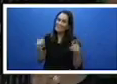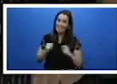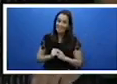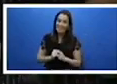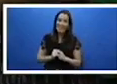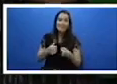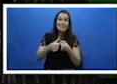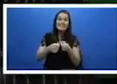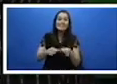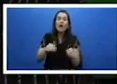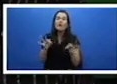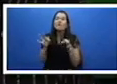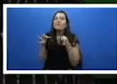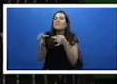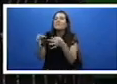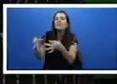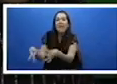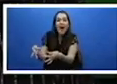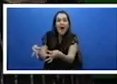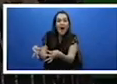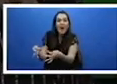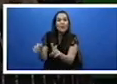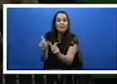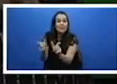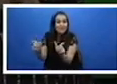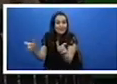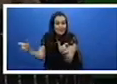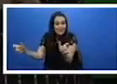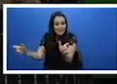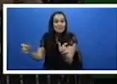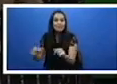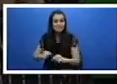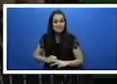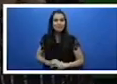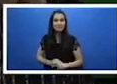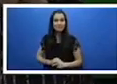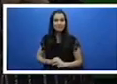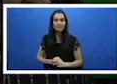Está no fim da sílaba, crianças. Olha, no fim.